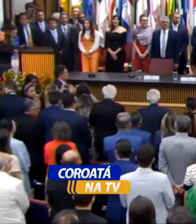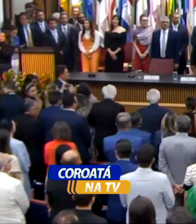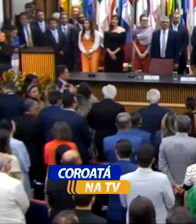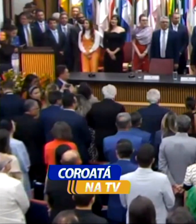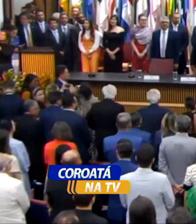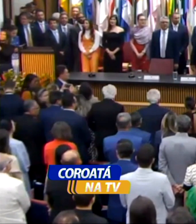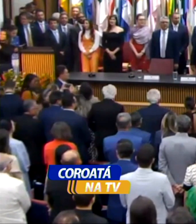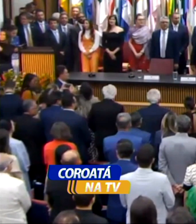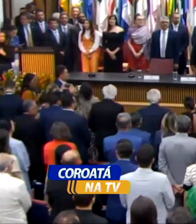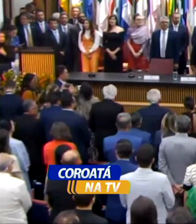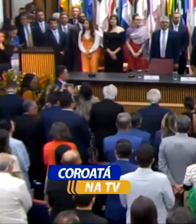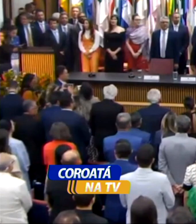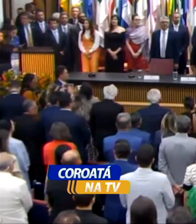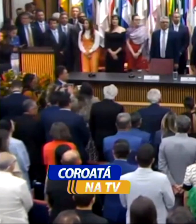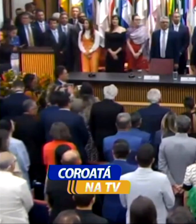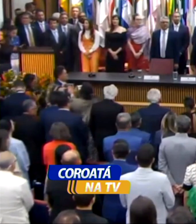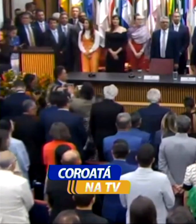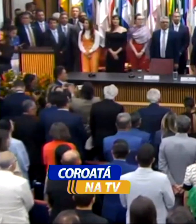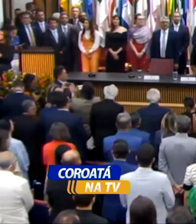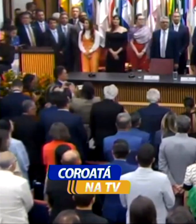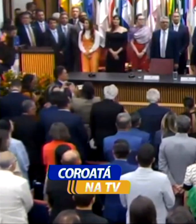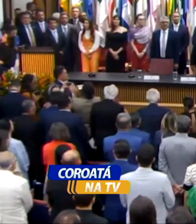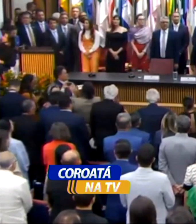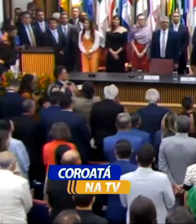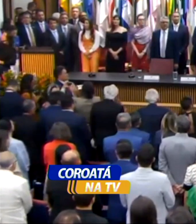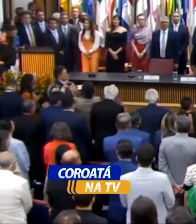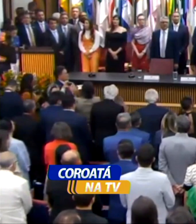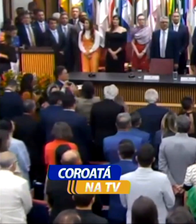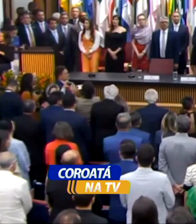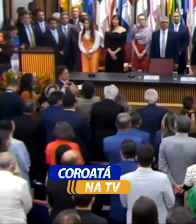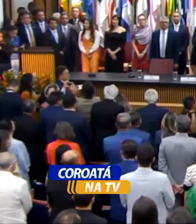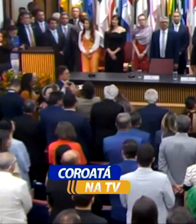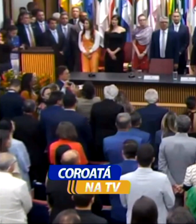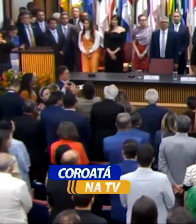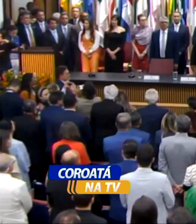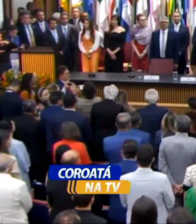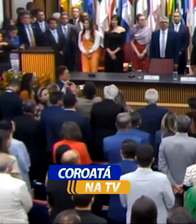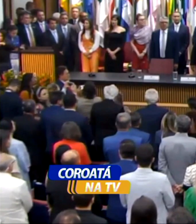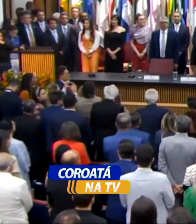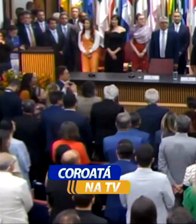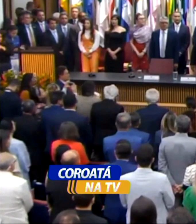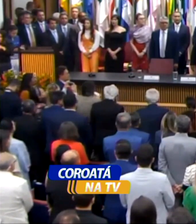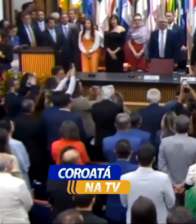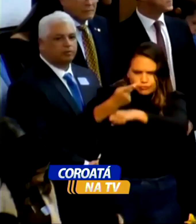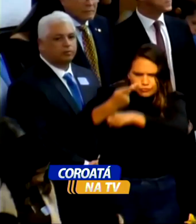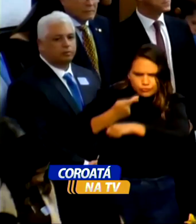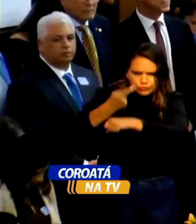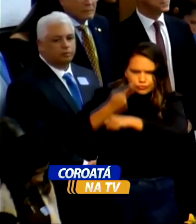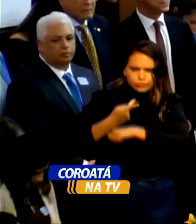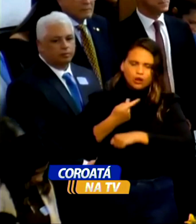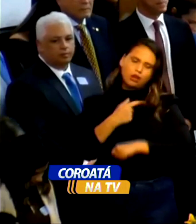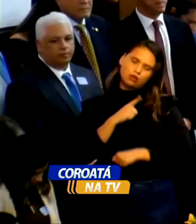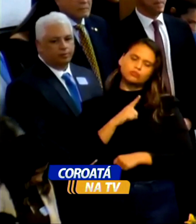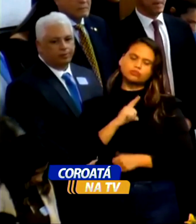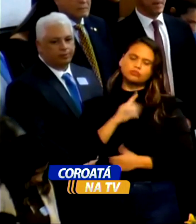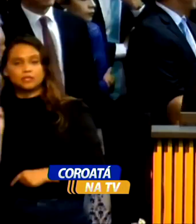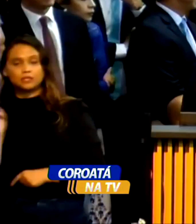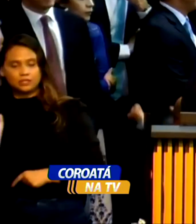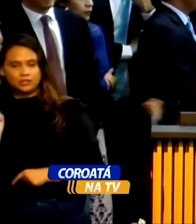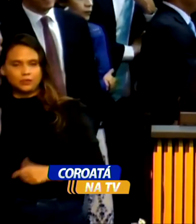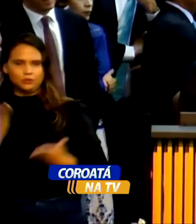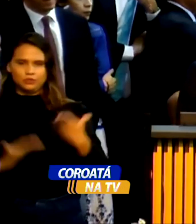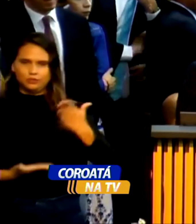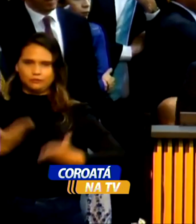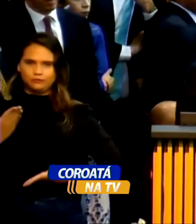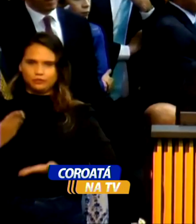o seu pronunciamento o fofoca chegou a dizer que os investimentos para o esporte brasileiro é quase zero coisa que ele